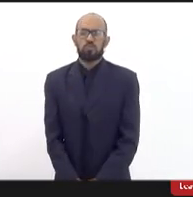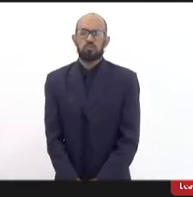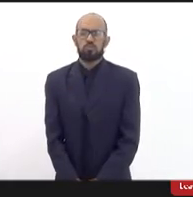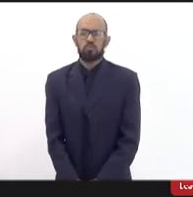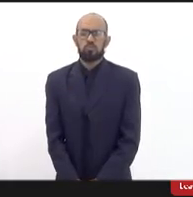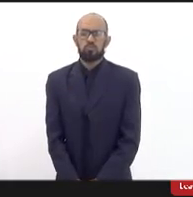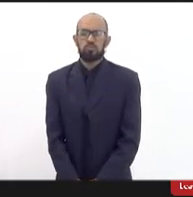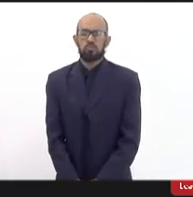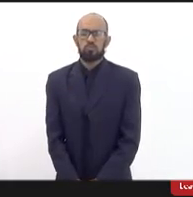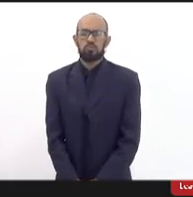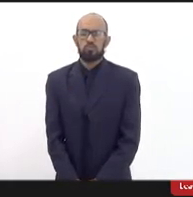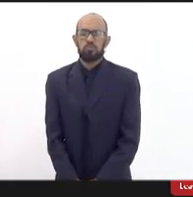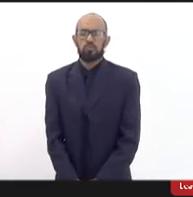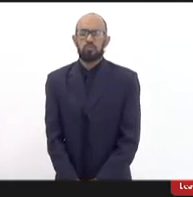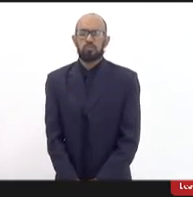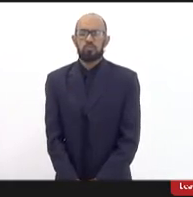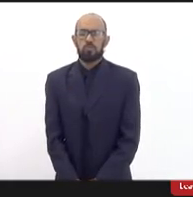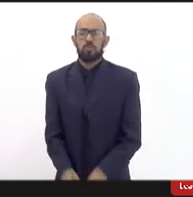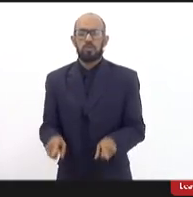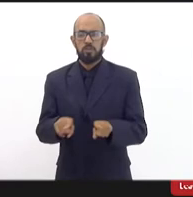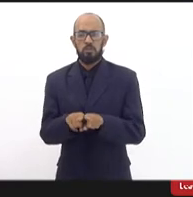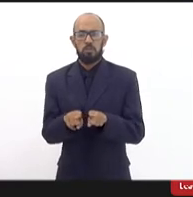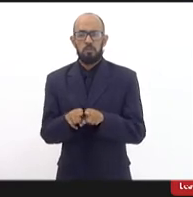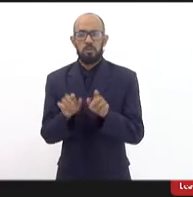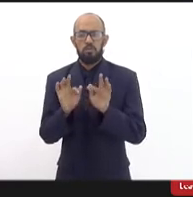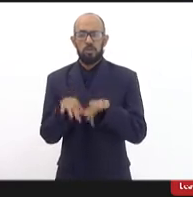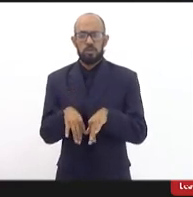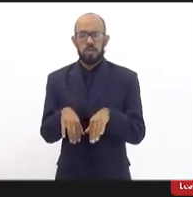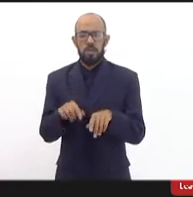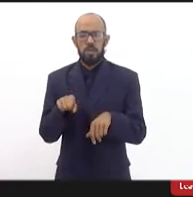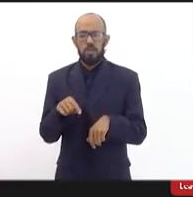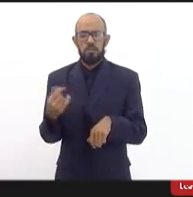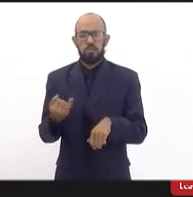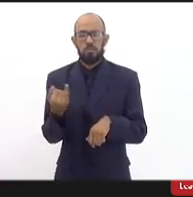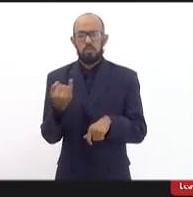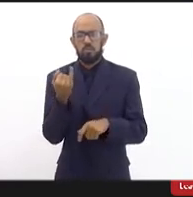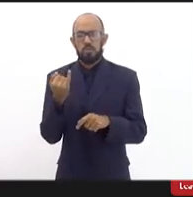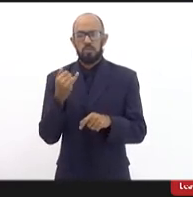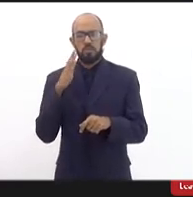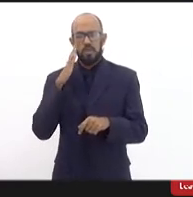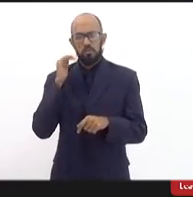E para finalizar, é importante também a gente saber